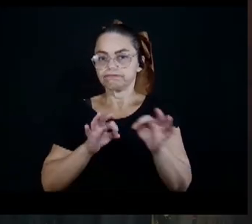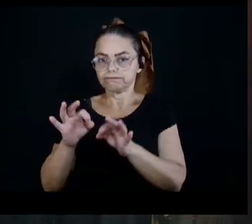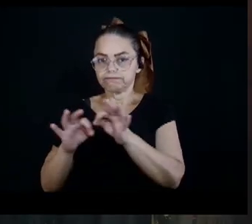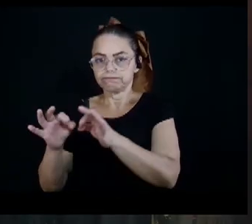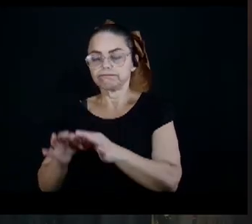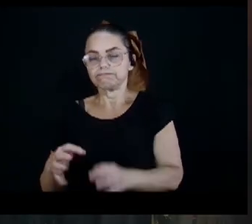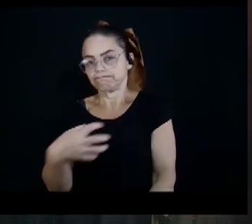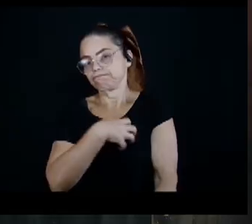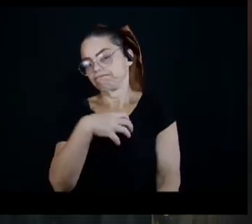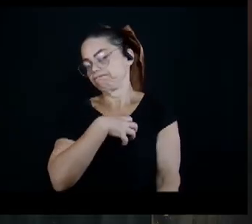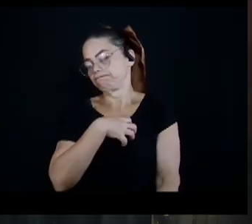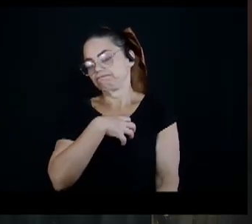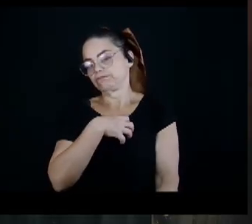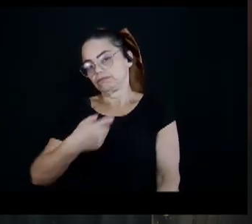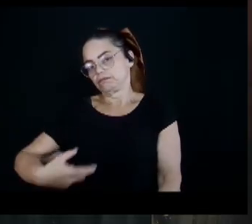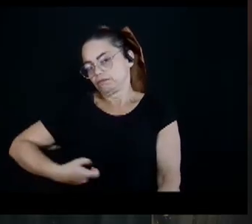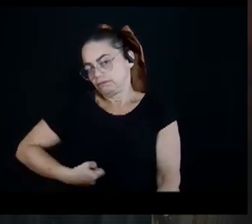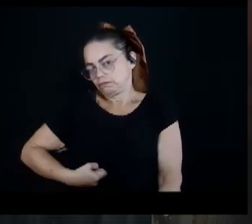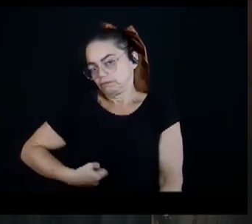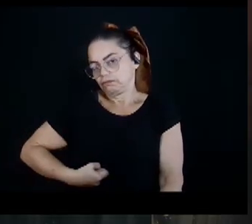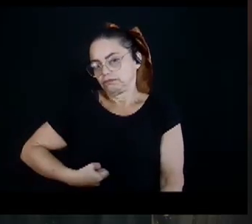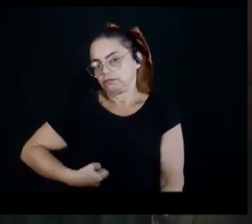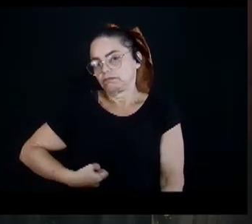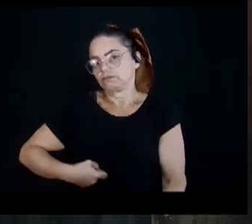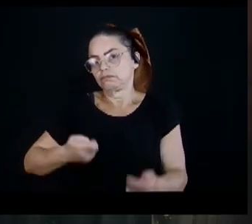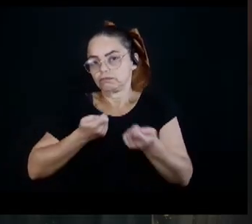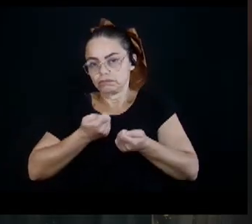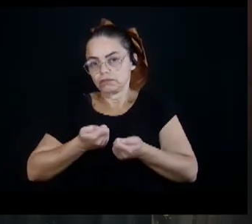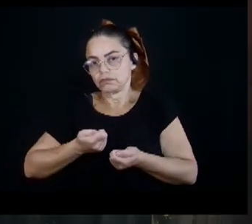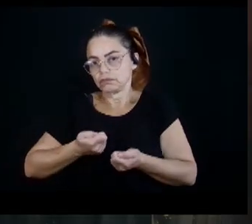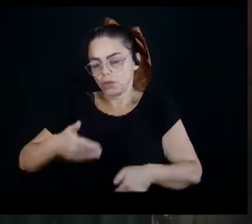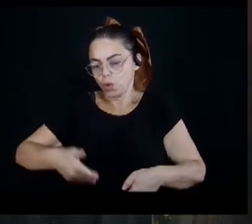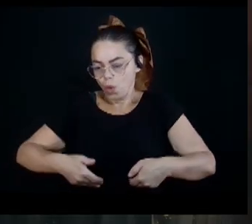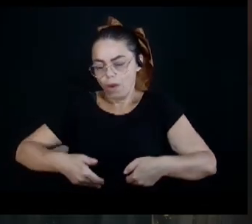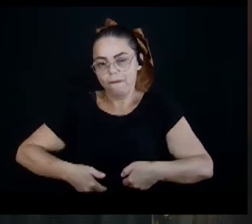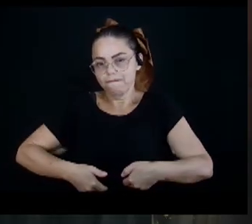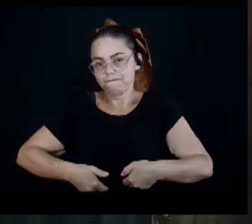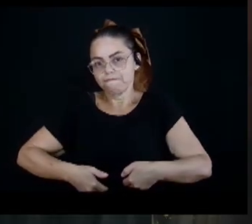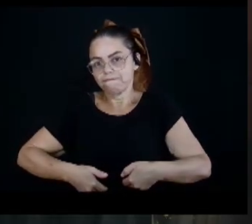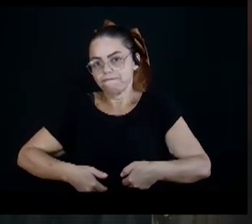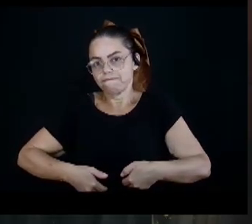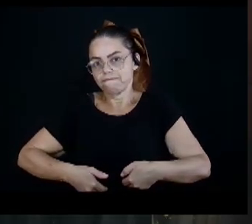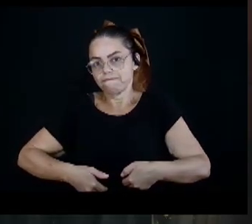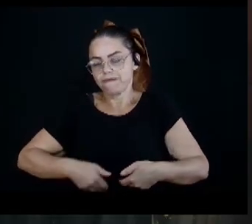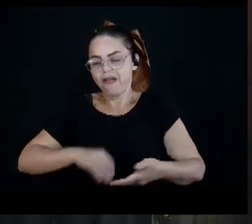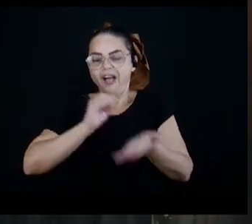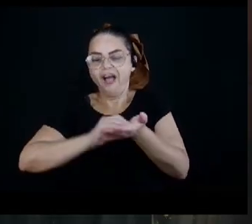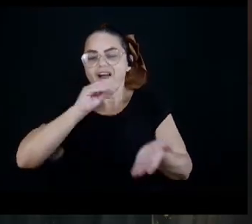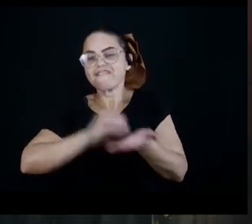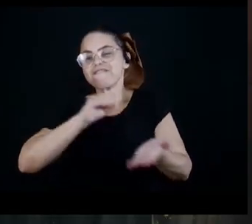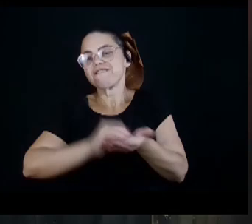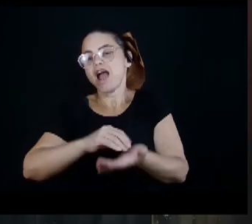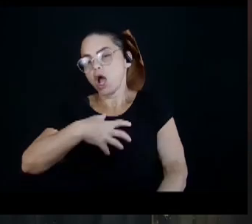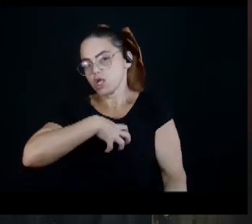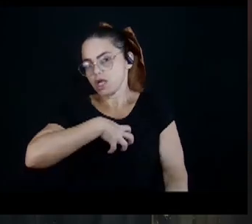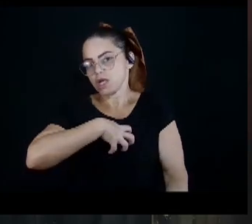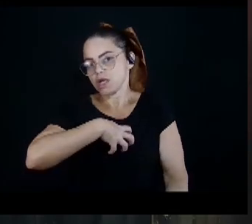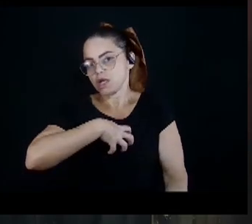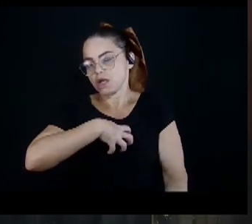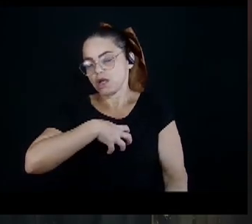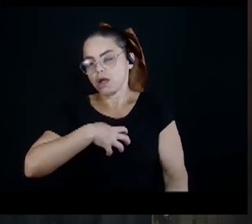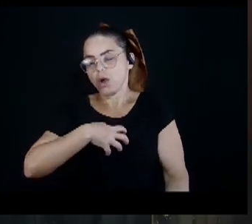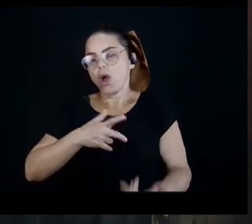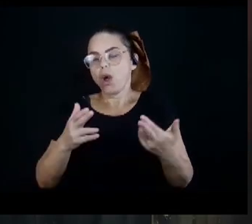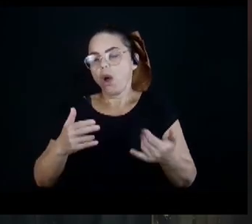Então ele controla a fome fisiológica, mas não controla a fome emocional. Sim, temos fome emocional. Tem uma música